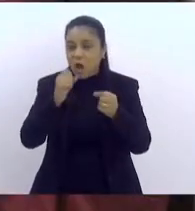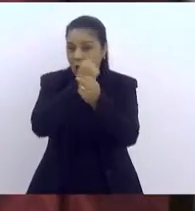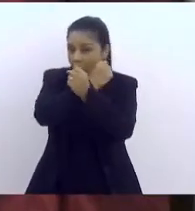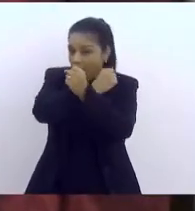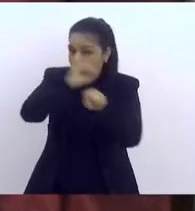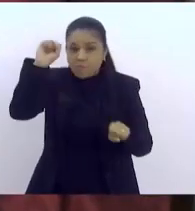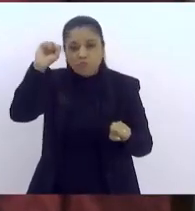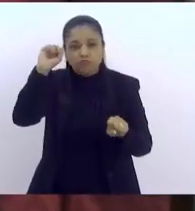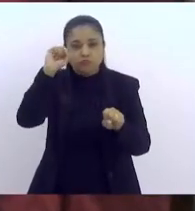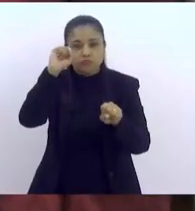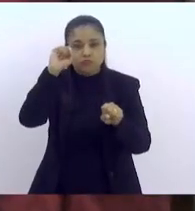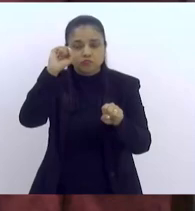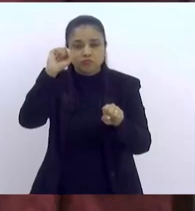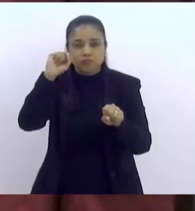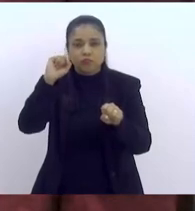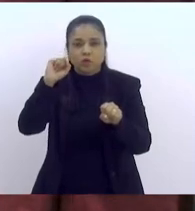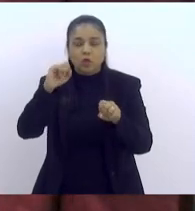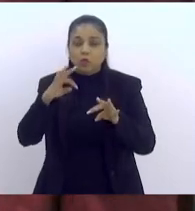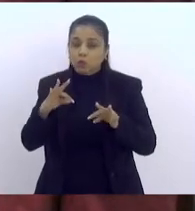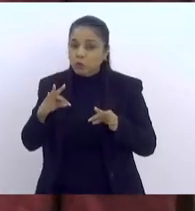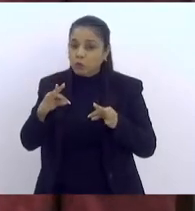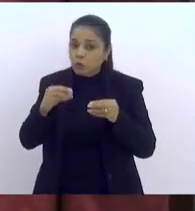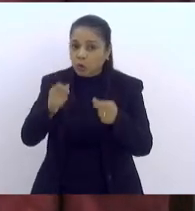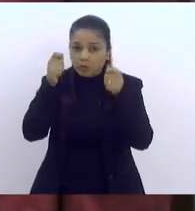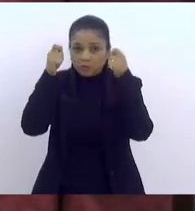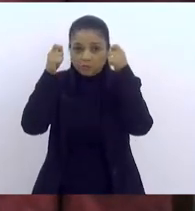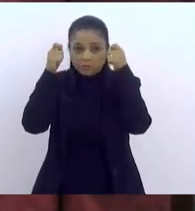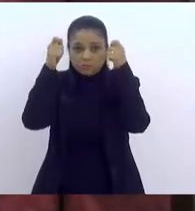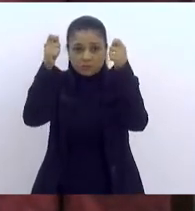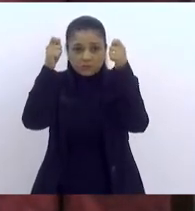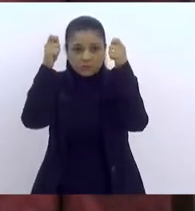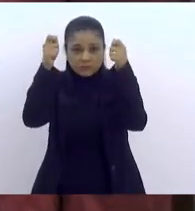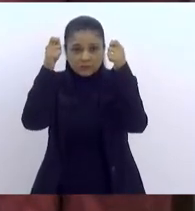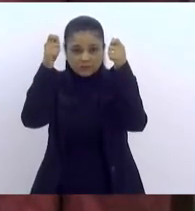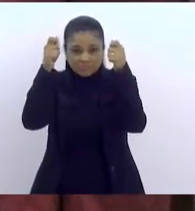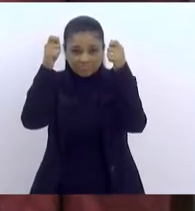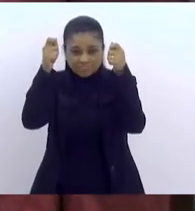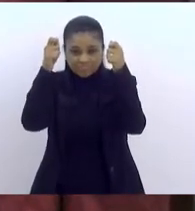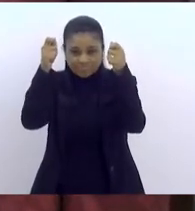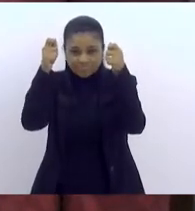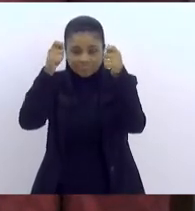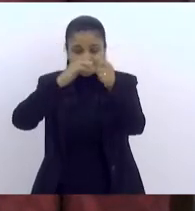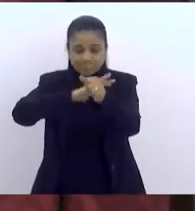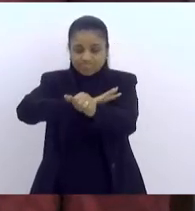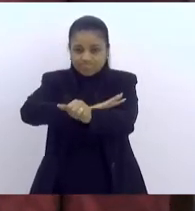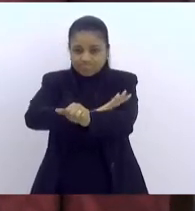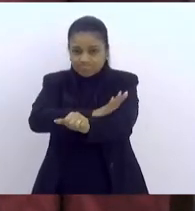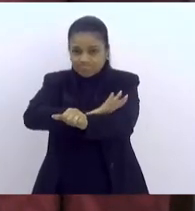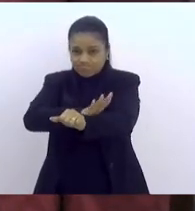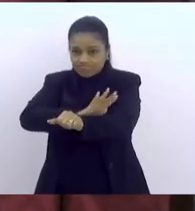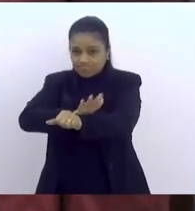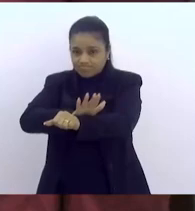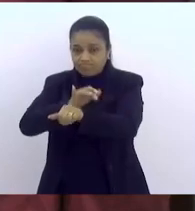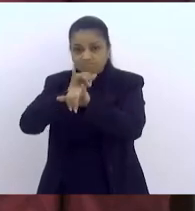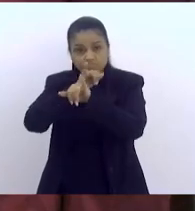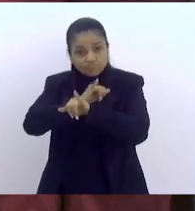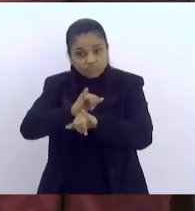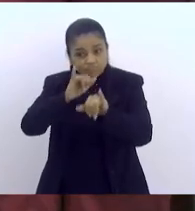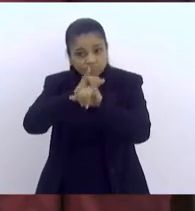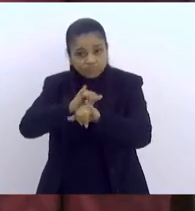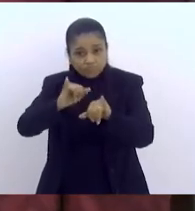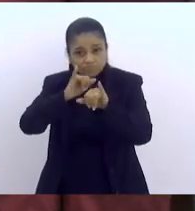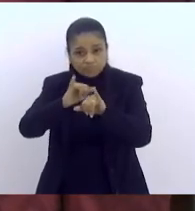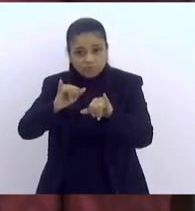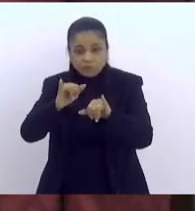repudiamos toda e qualquer manifestação de intolerância ou de profanação de